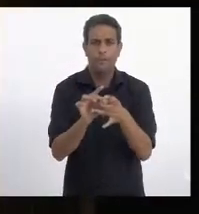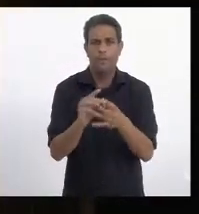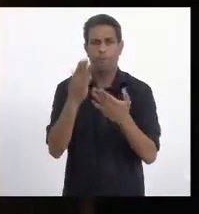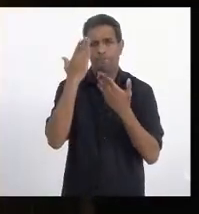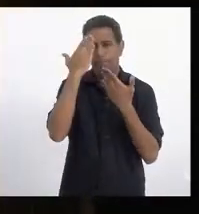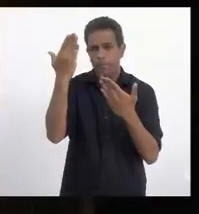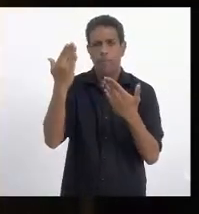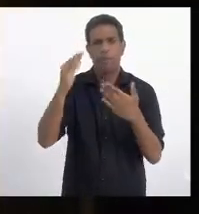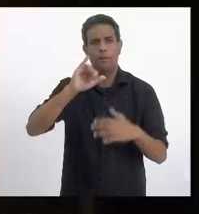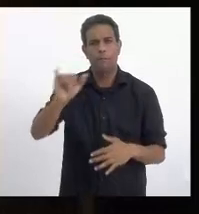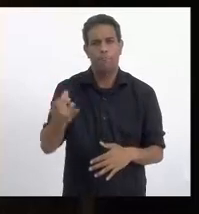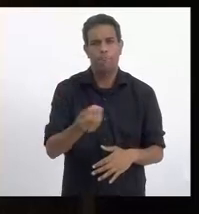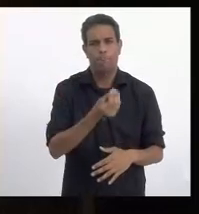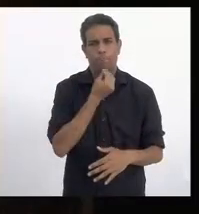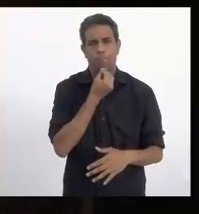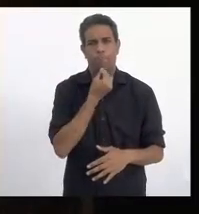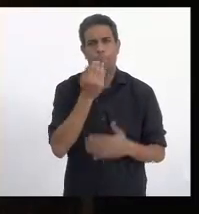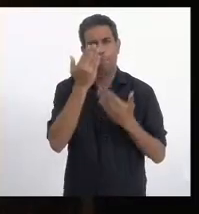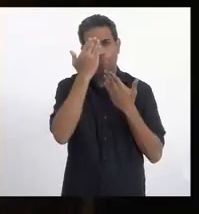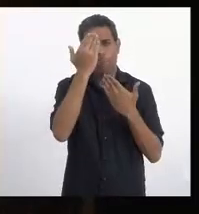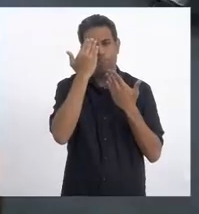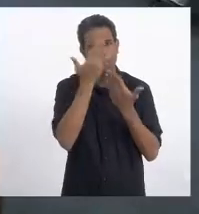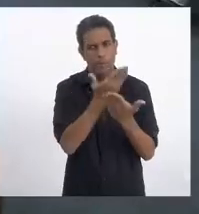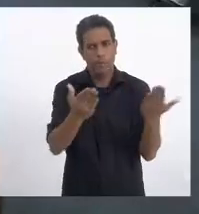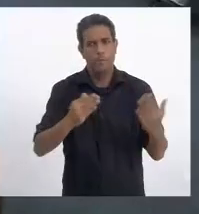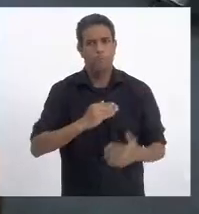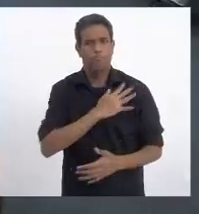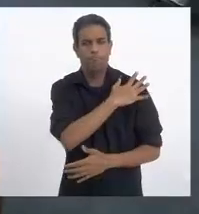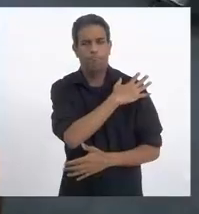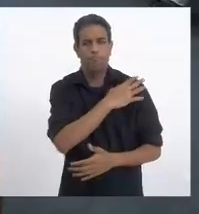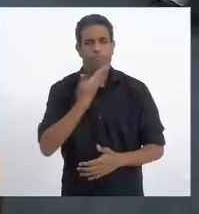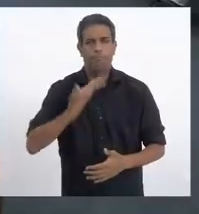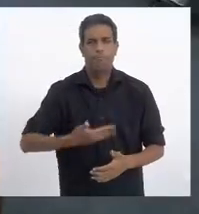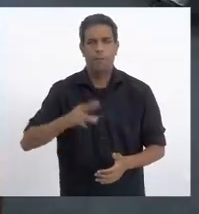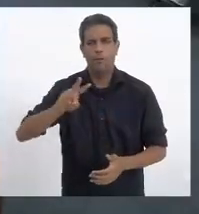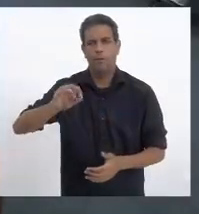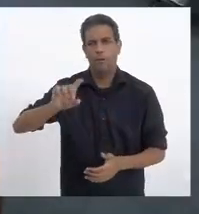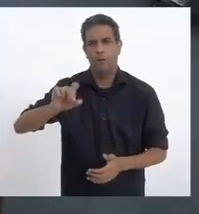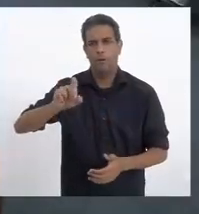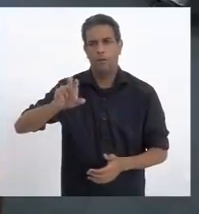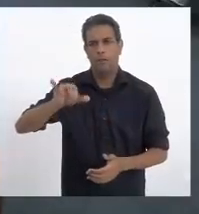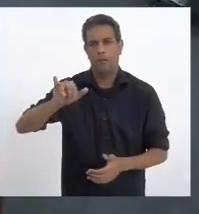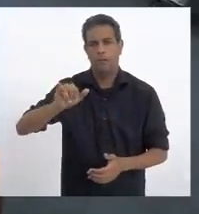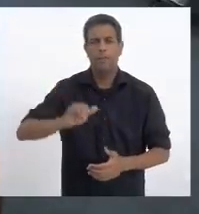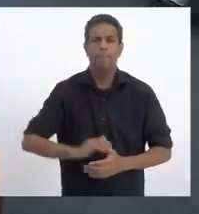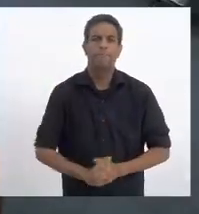Obrigado a todos pela oportunidade Subtenente volta lei i e obrigado